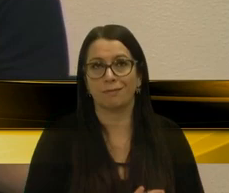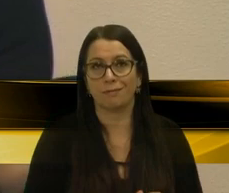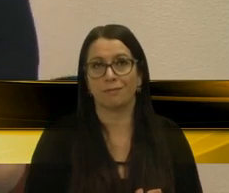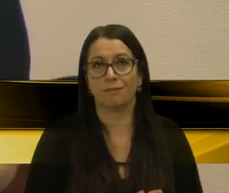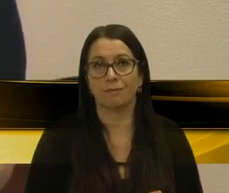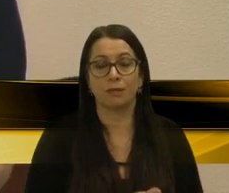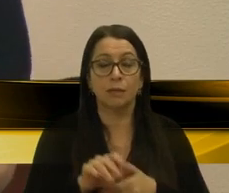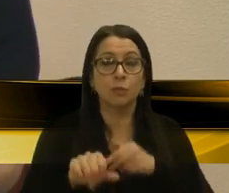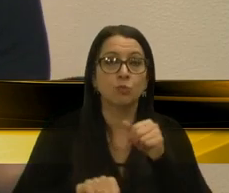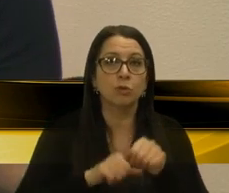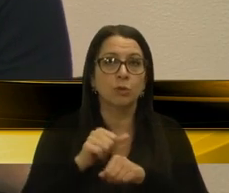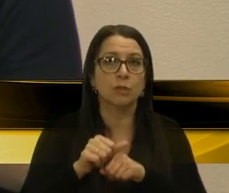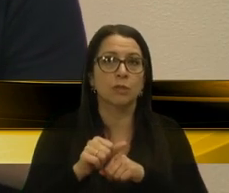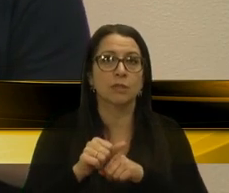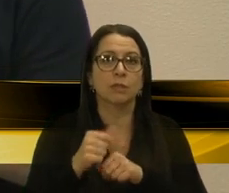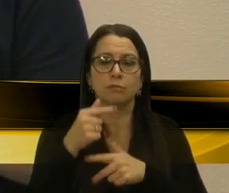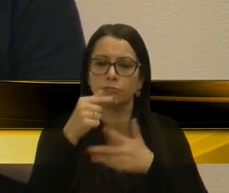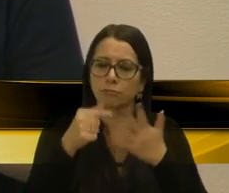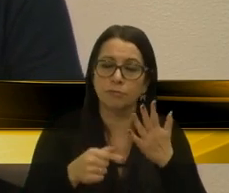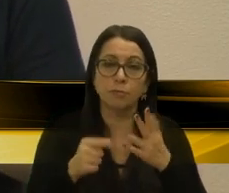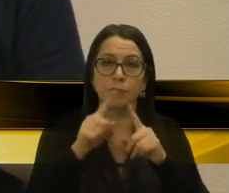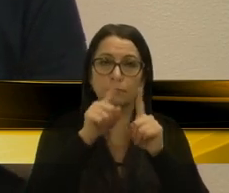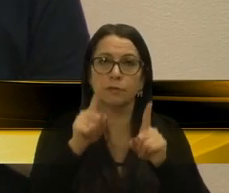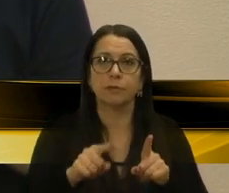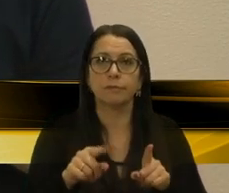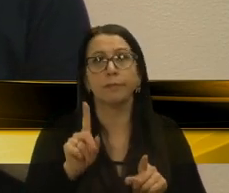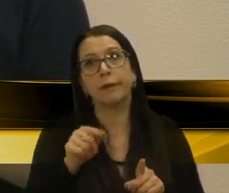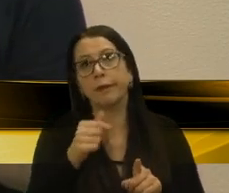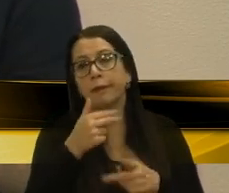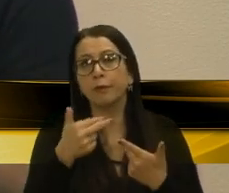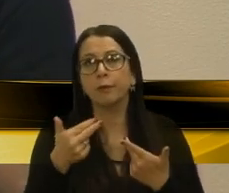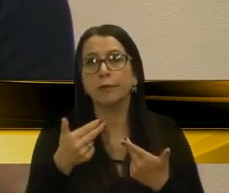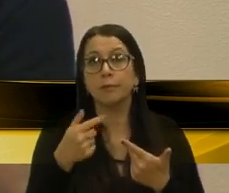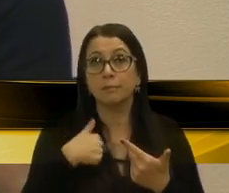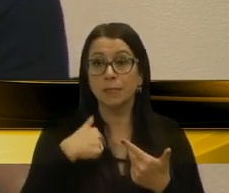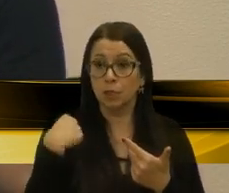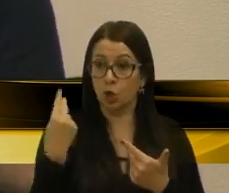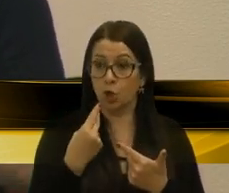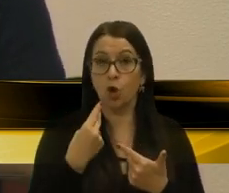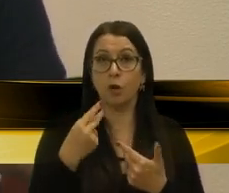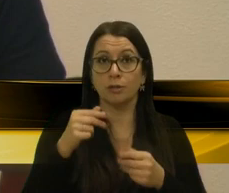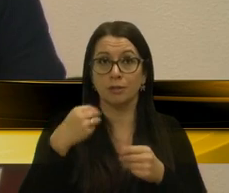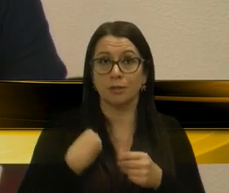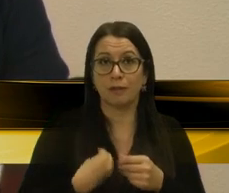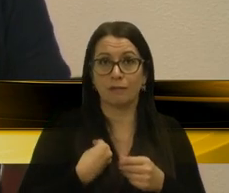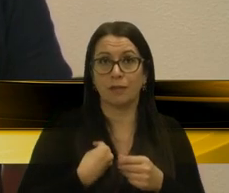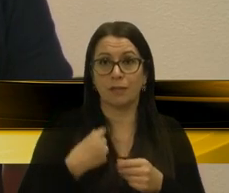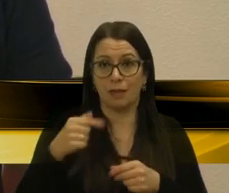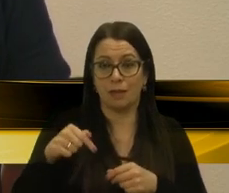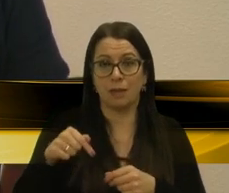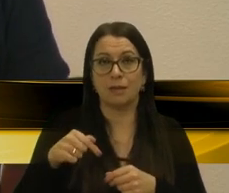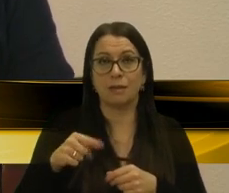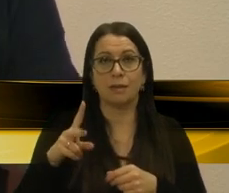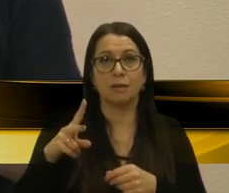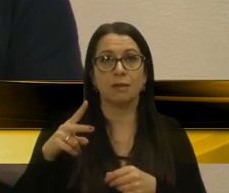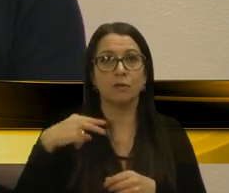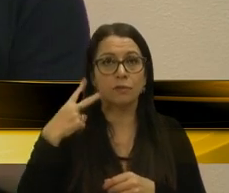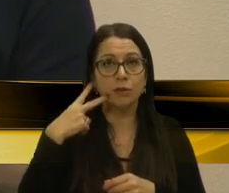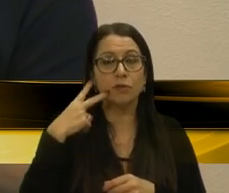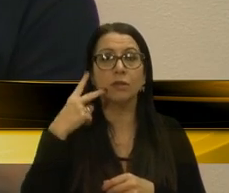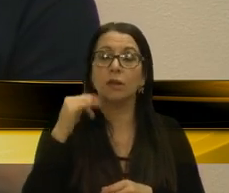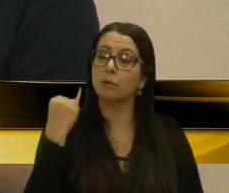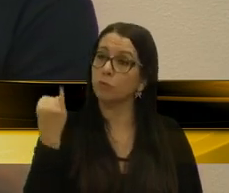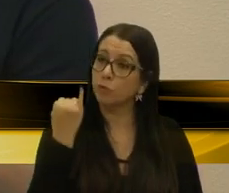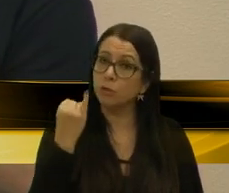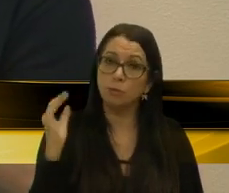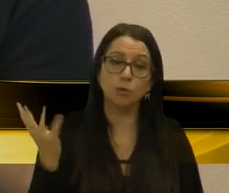das mudanças de questões de servidores. É coisa pequena, não, mas se é a nossa vida funcional dos vereadores, ela é importante